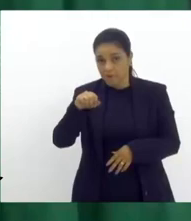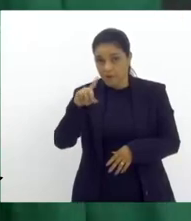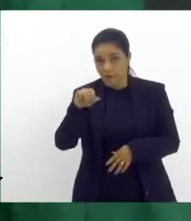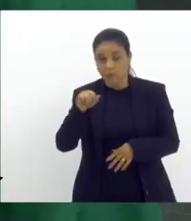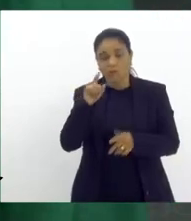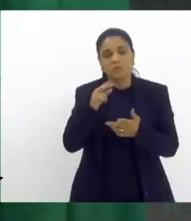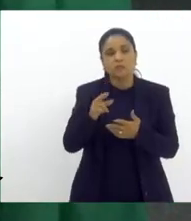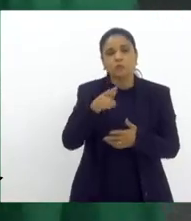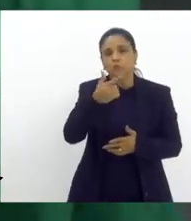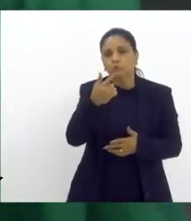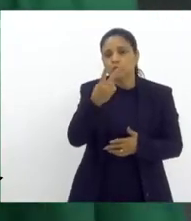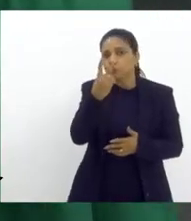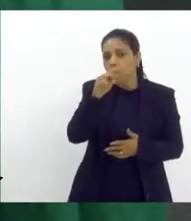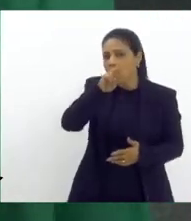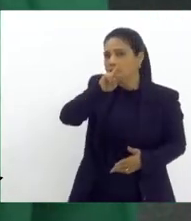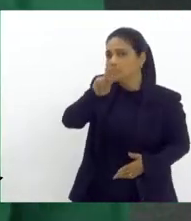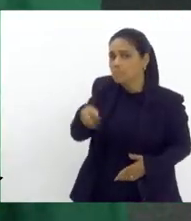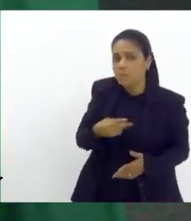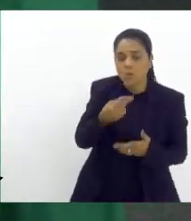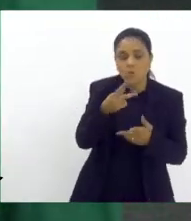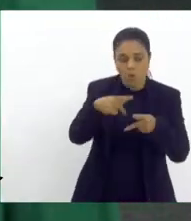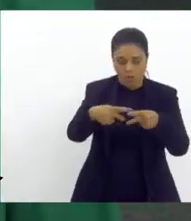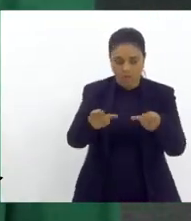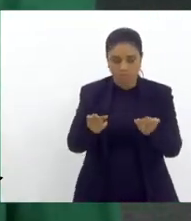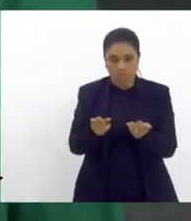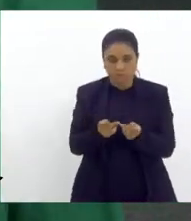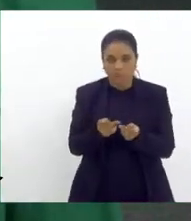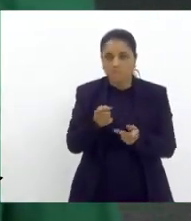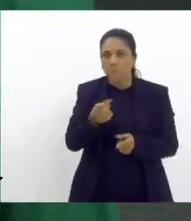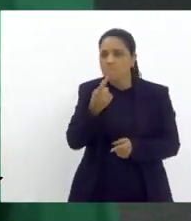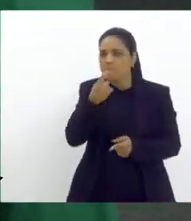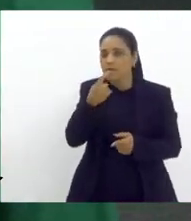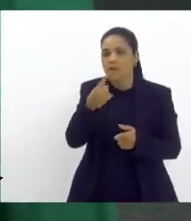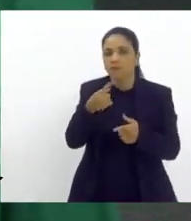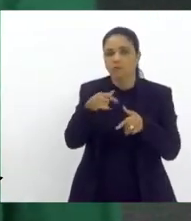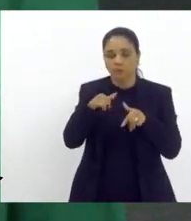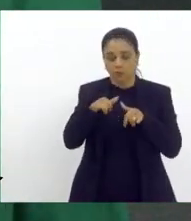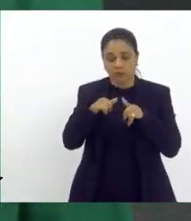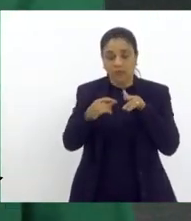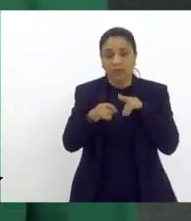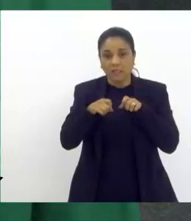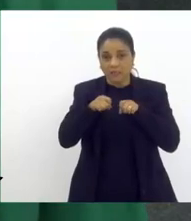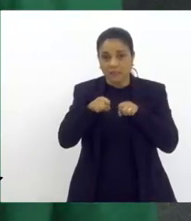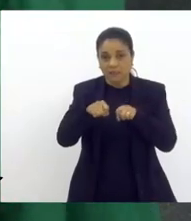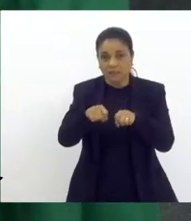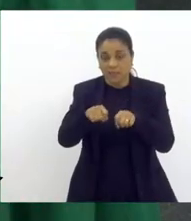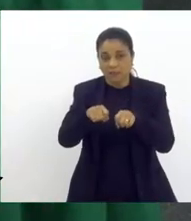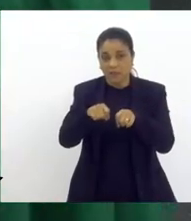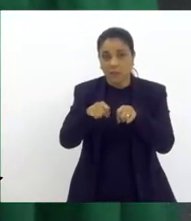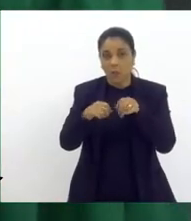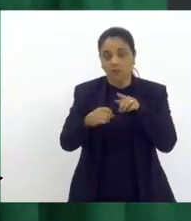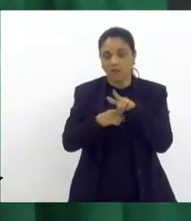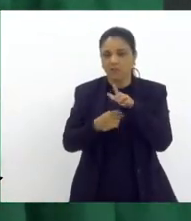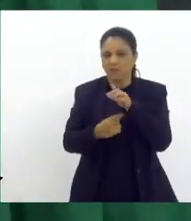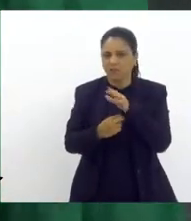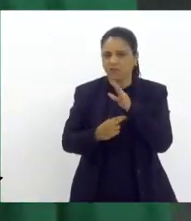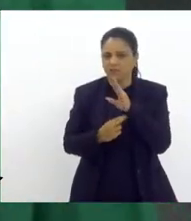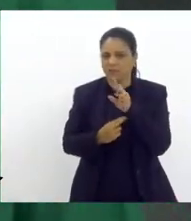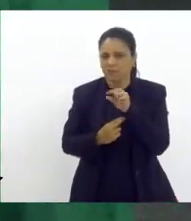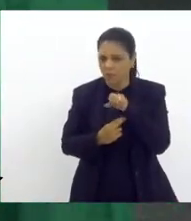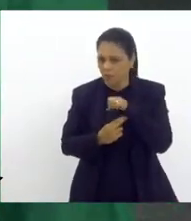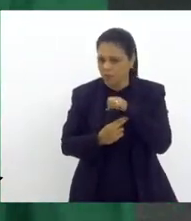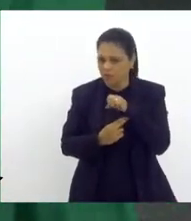de Niterói próximo ao terminal rodoviário e a demanda é tão grande